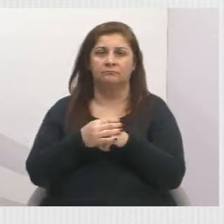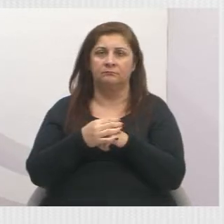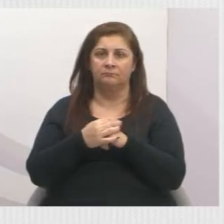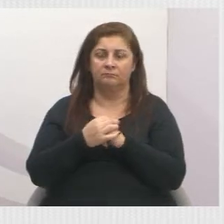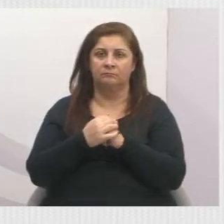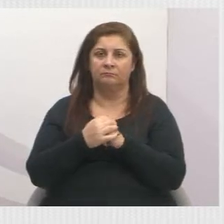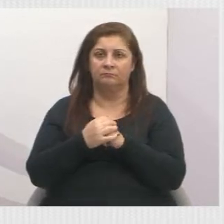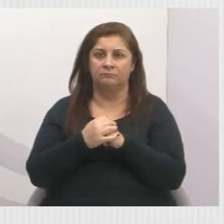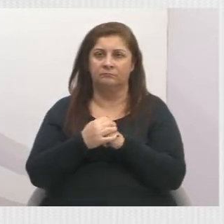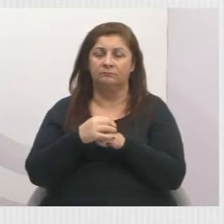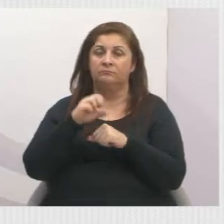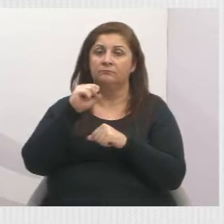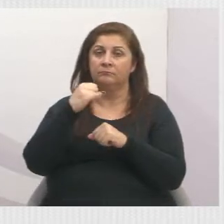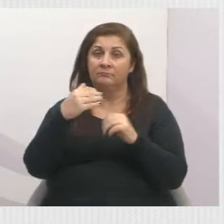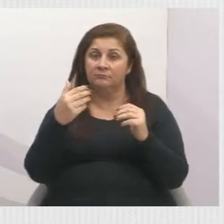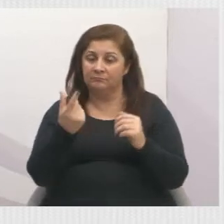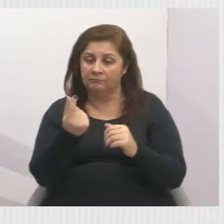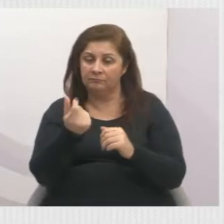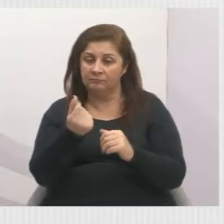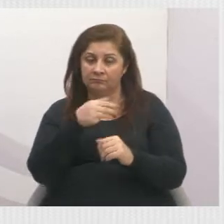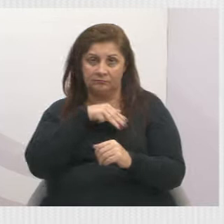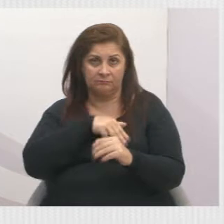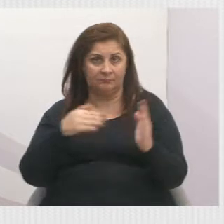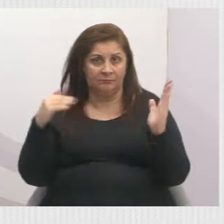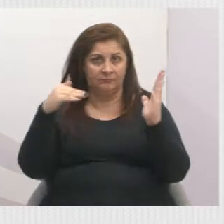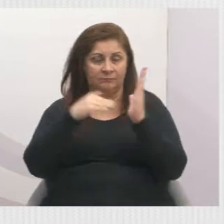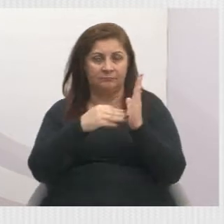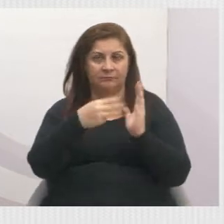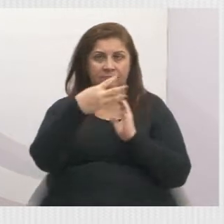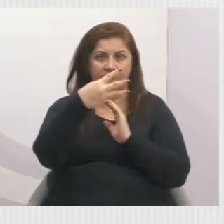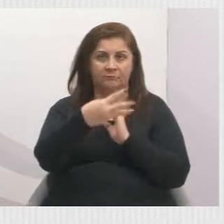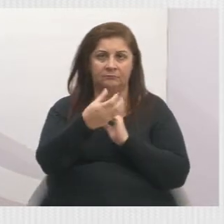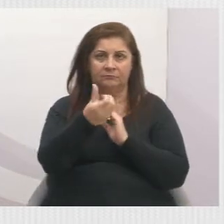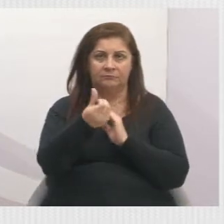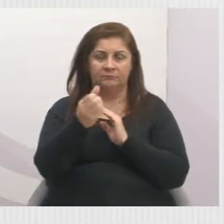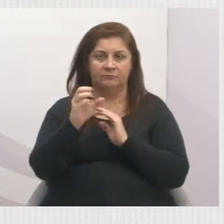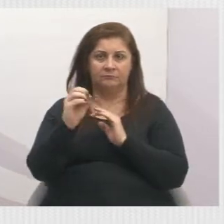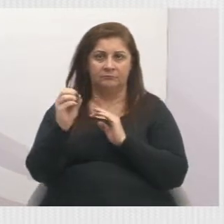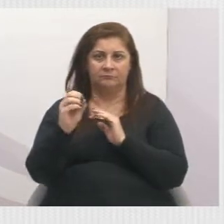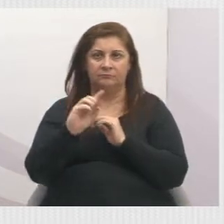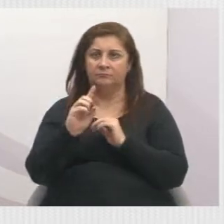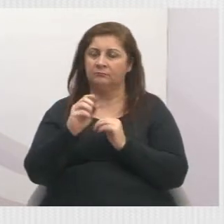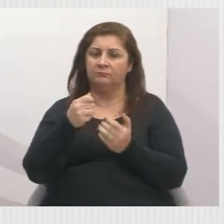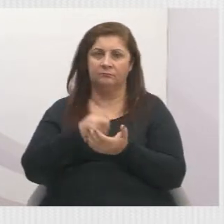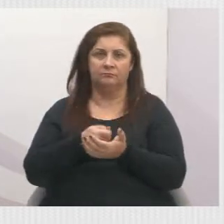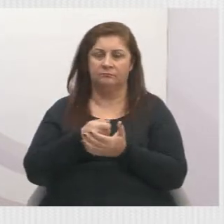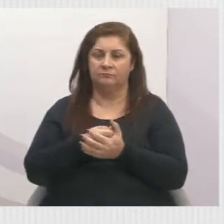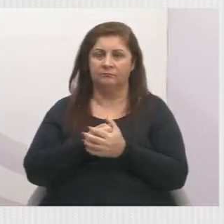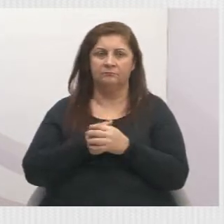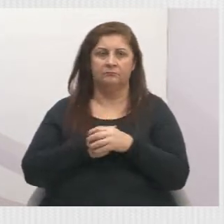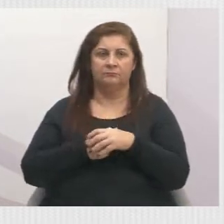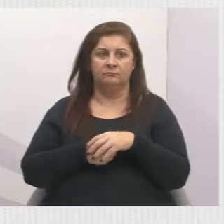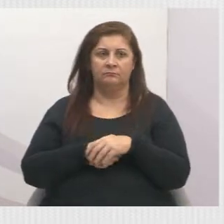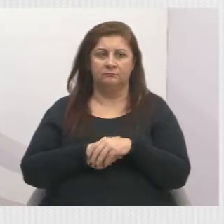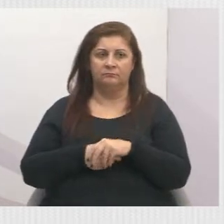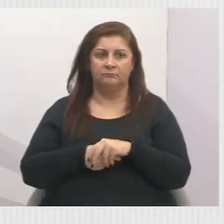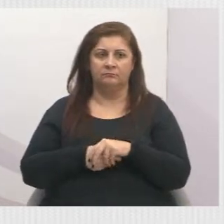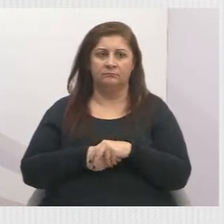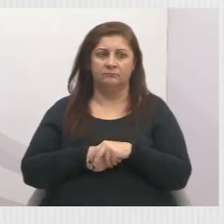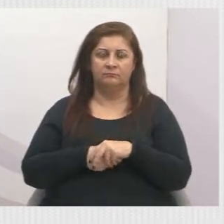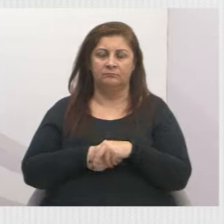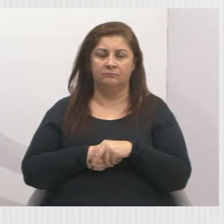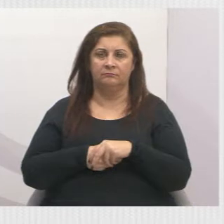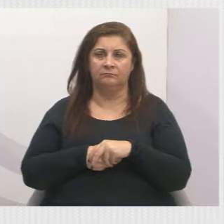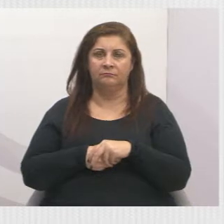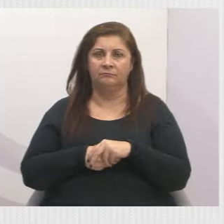até isso não contribui. Quem ganha 3.700, contribui com 14% de 100.